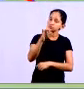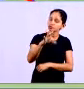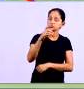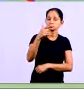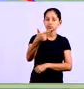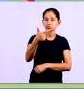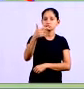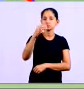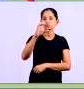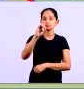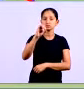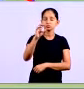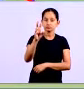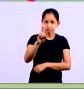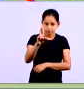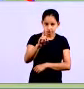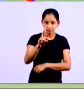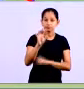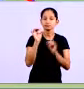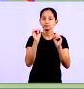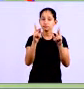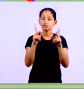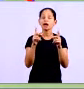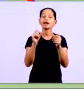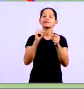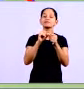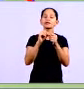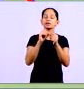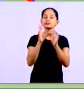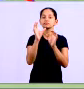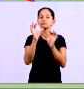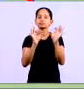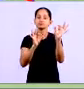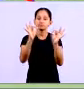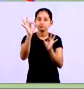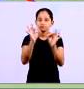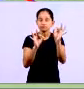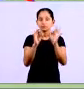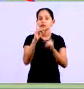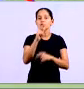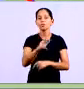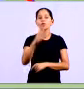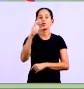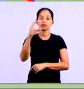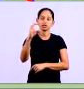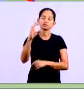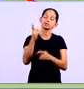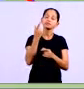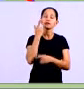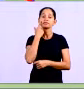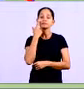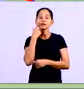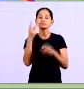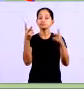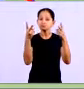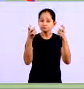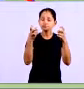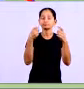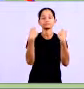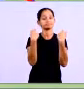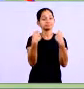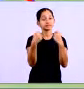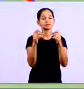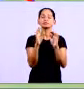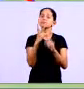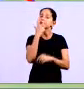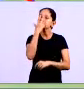200. Fechado? Então assim, eu uso isso aqui como crédito. Aí que a gente chama atenção numa coisa muito simples